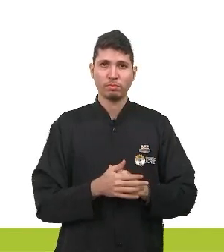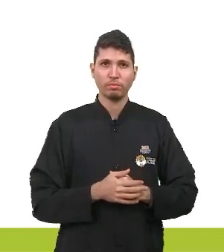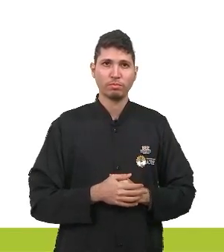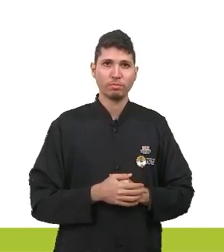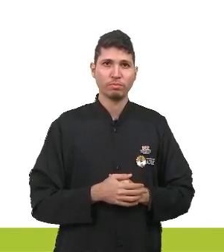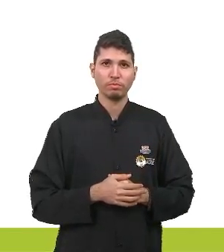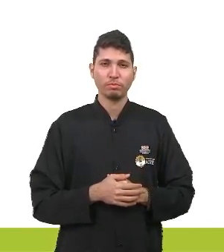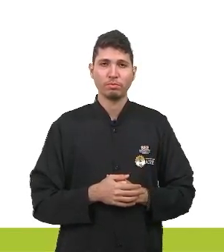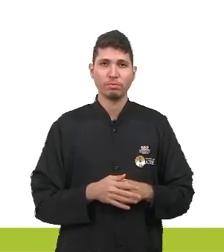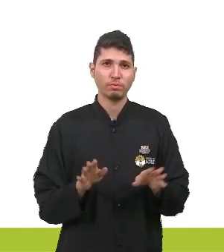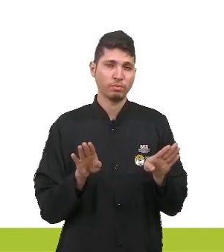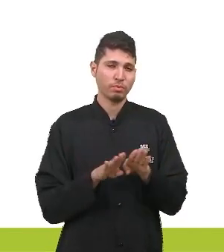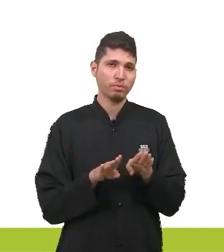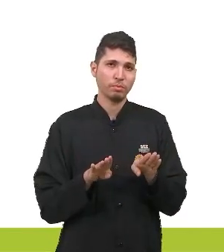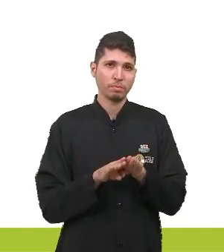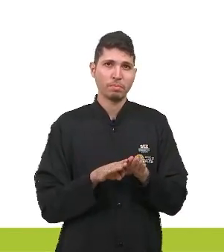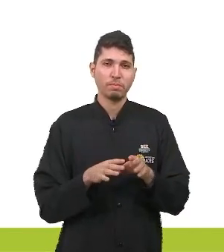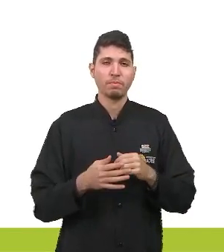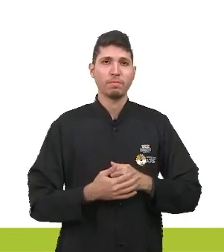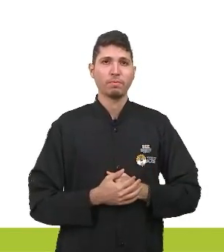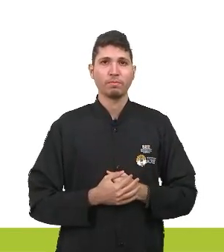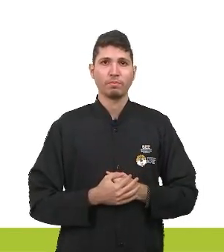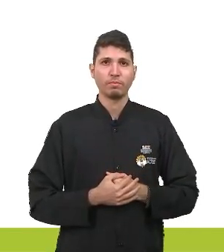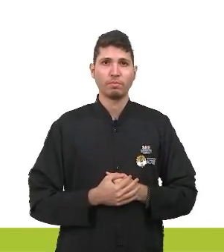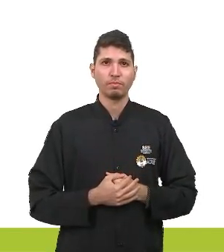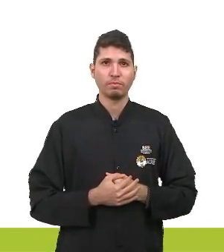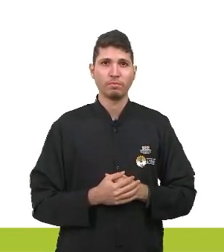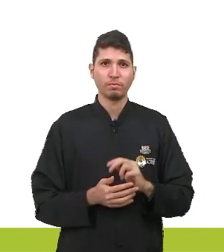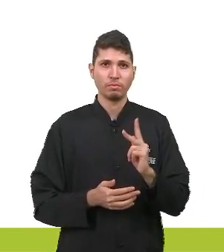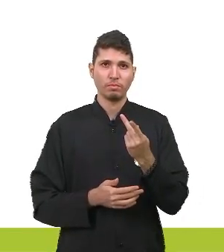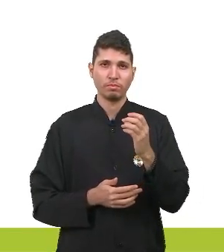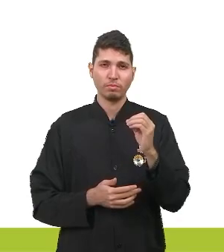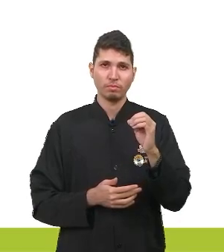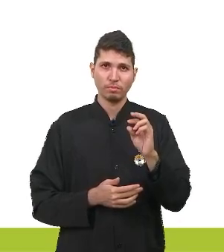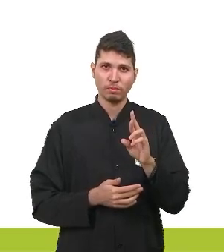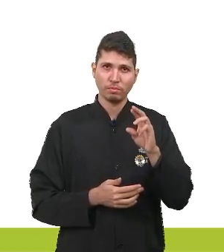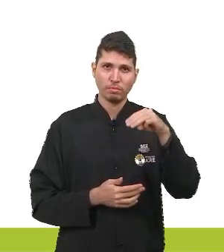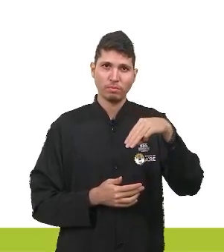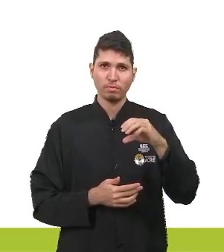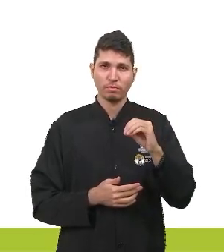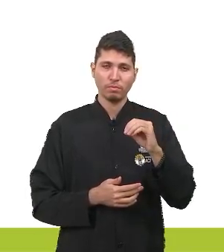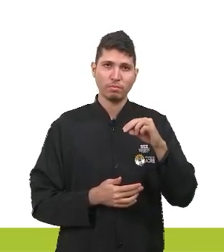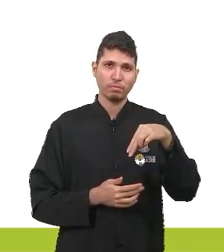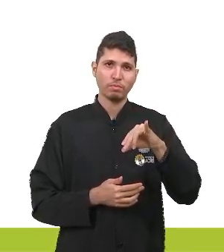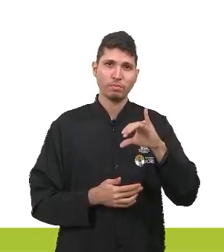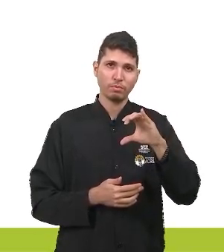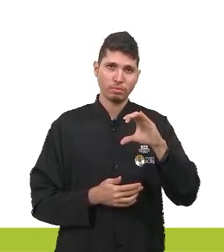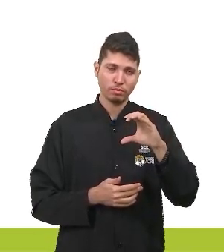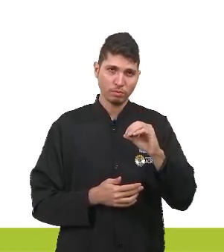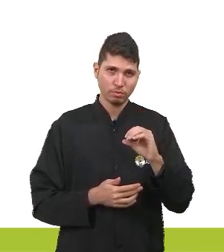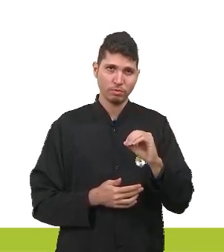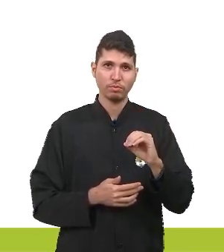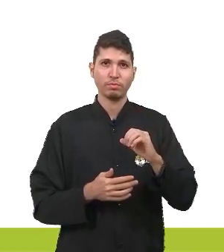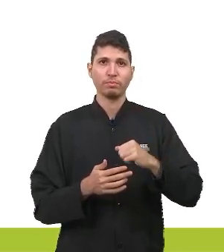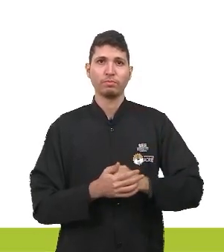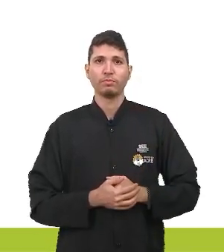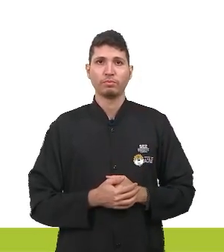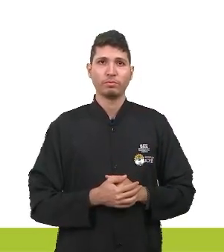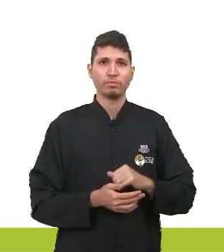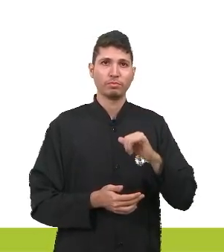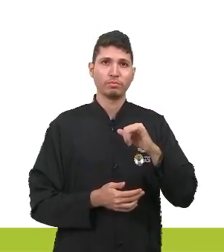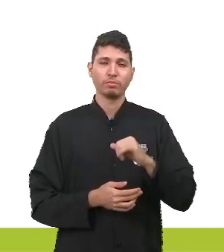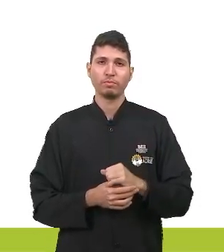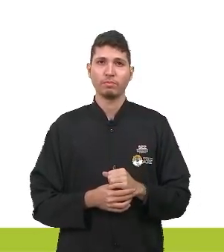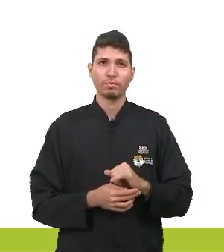outras funções, tipo produzir o hormônio insulina, produzir o hormônio glucagon, ok?